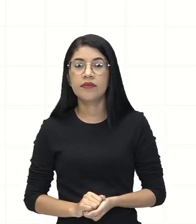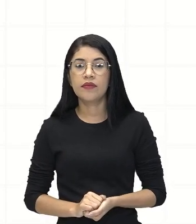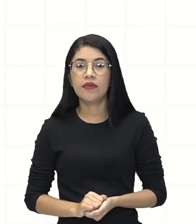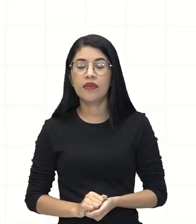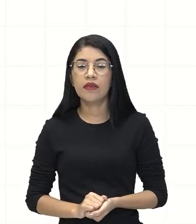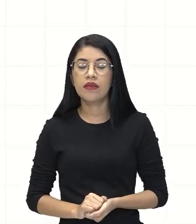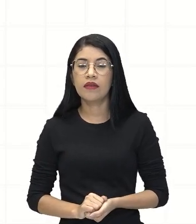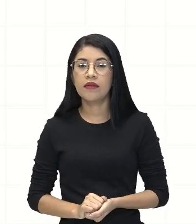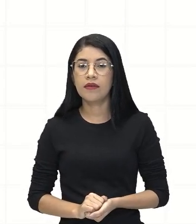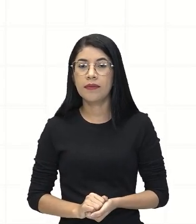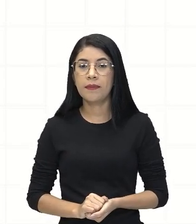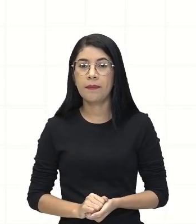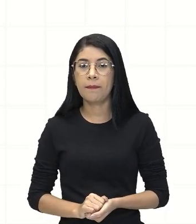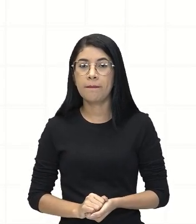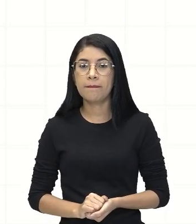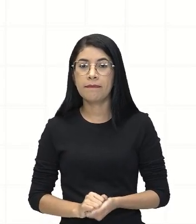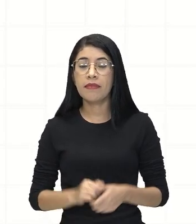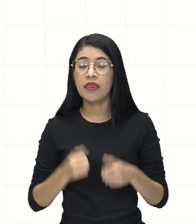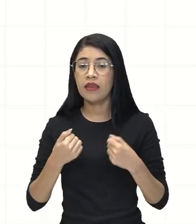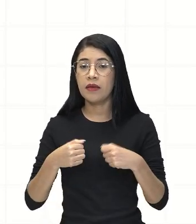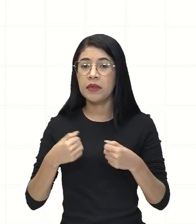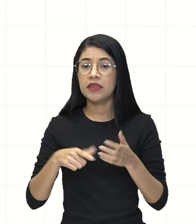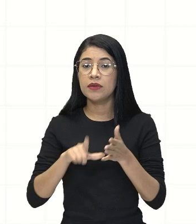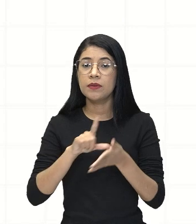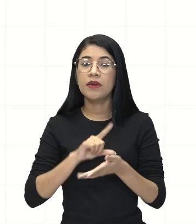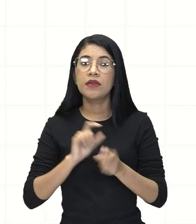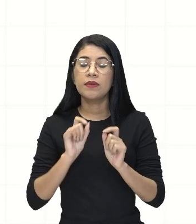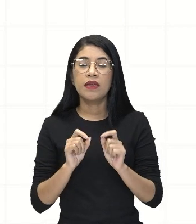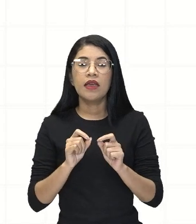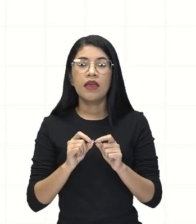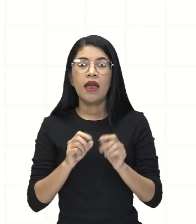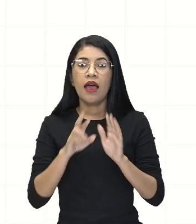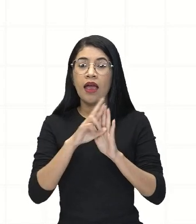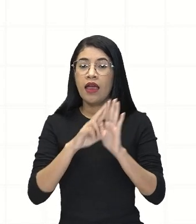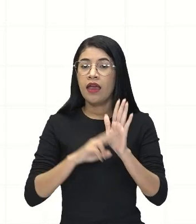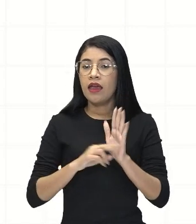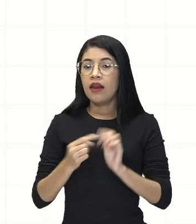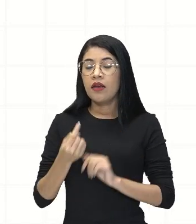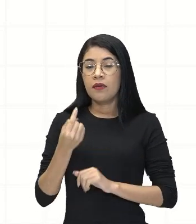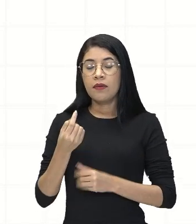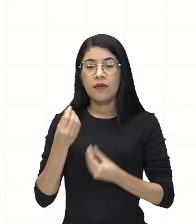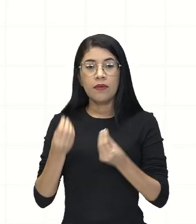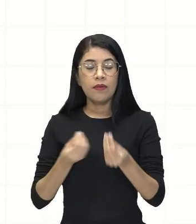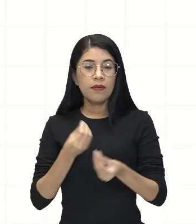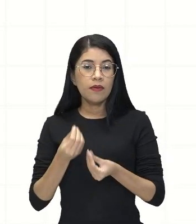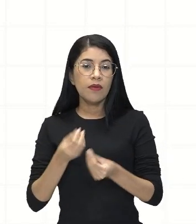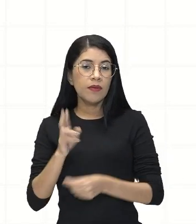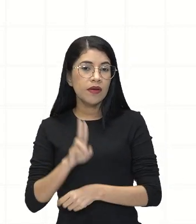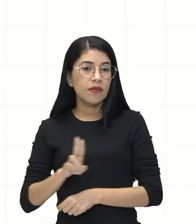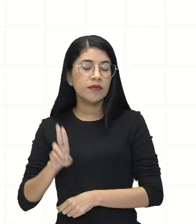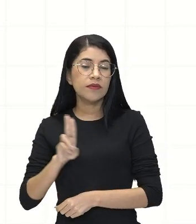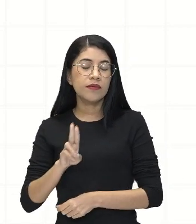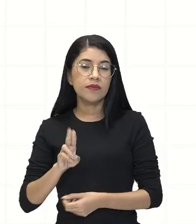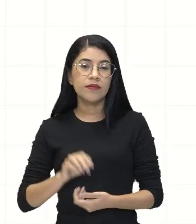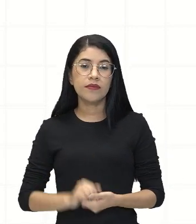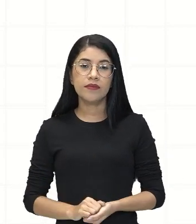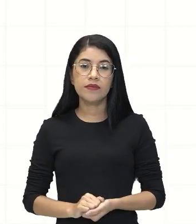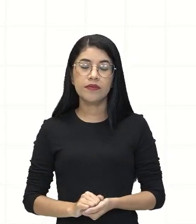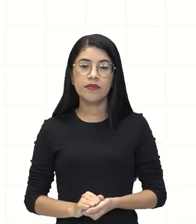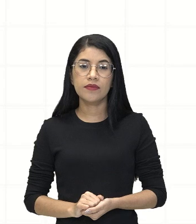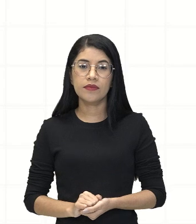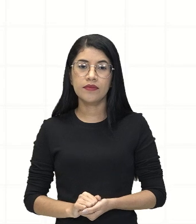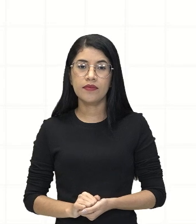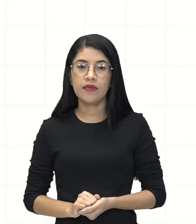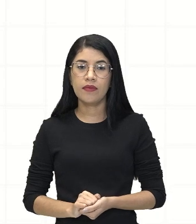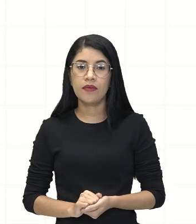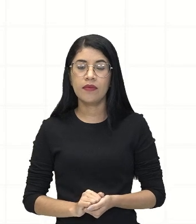que eu vou ter que fazer? Primeiro, eu vou ter que olhar para a propriedade número 1. Então, olhando para a propriedade número 1, o nosso radical